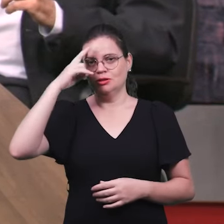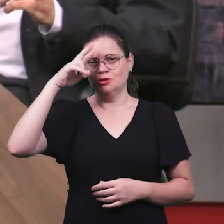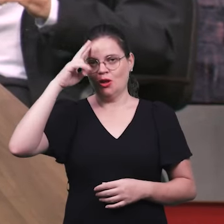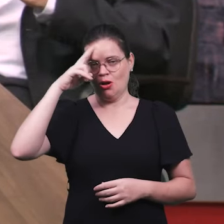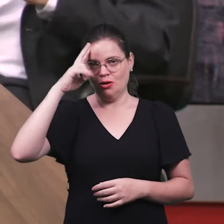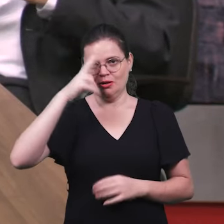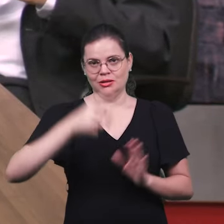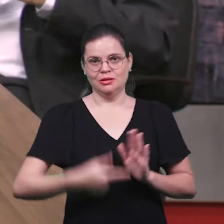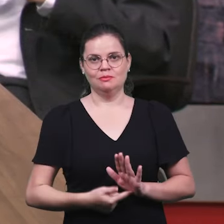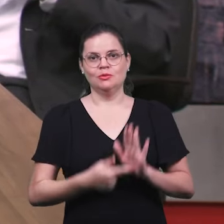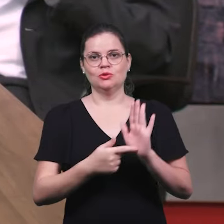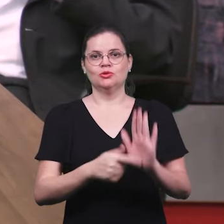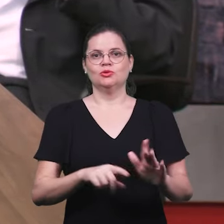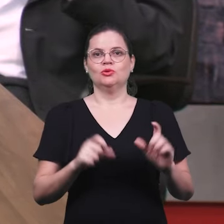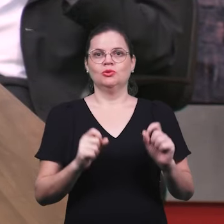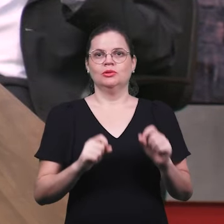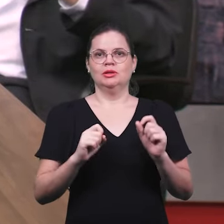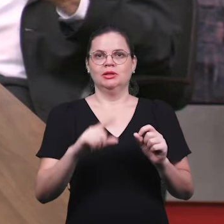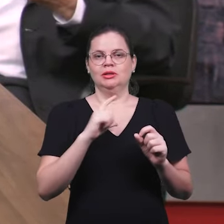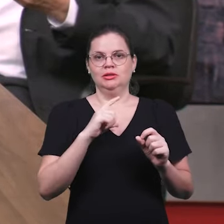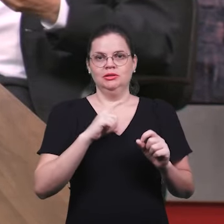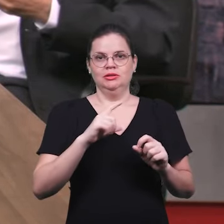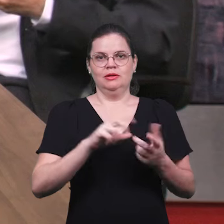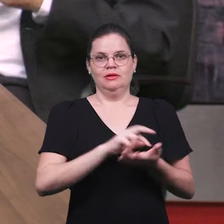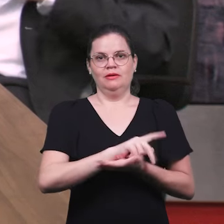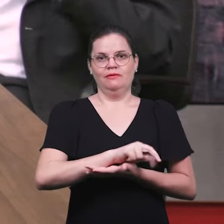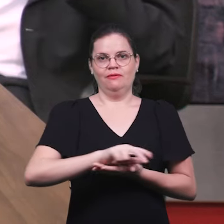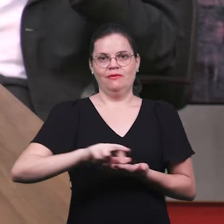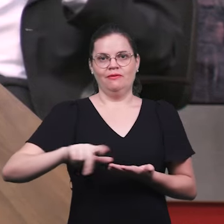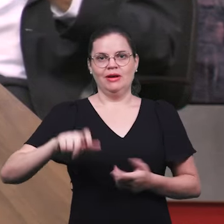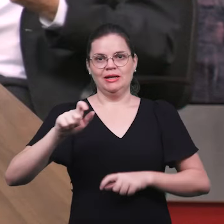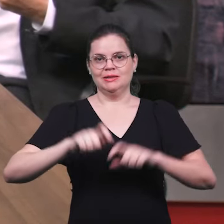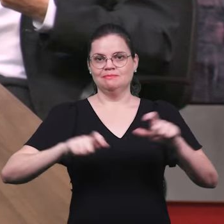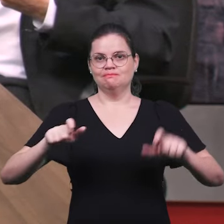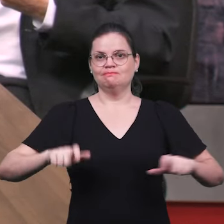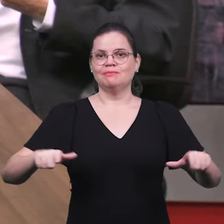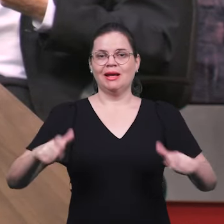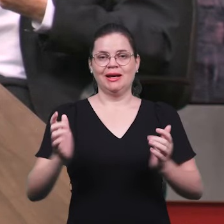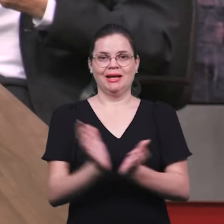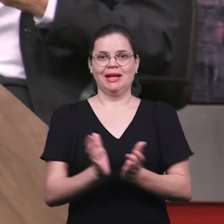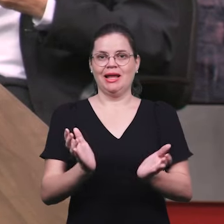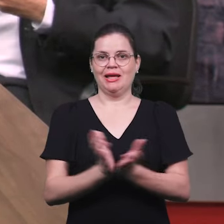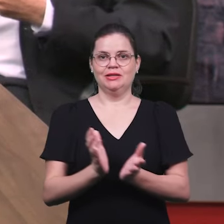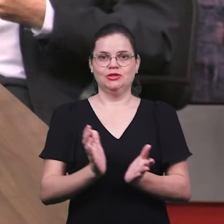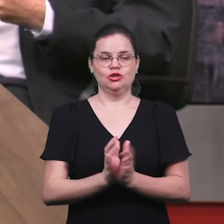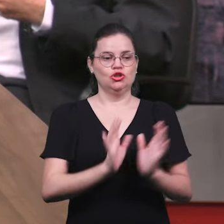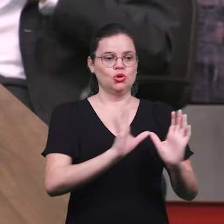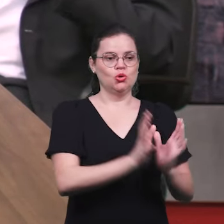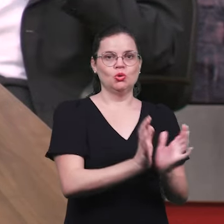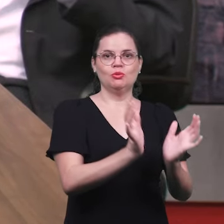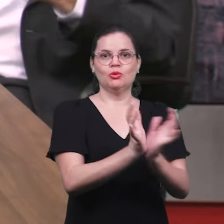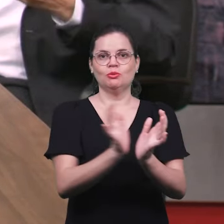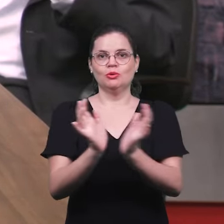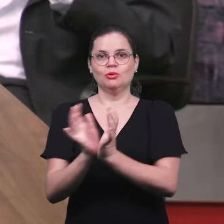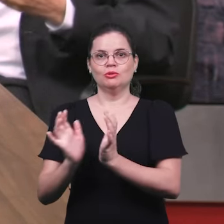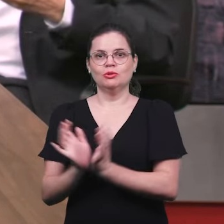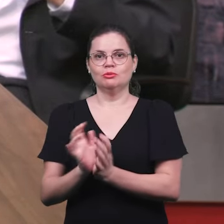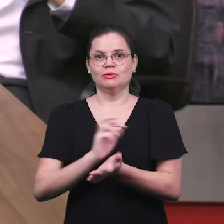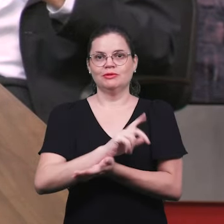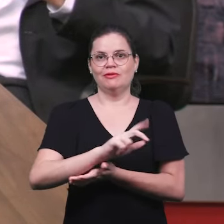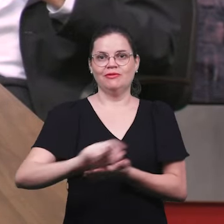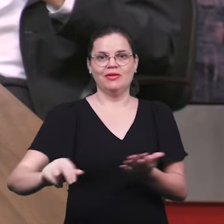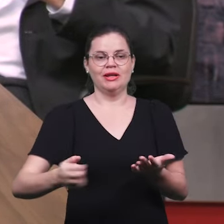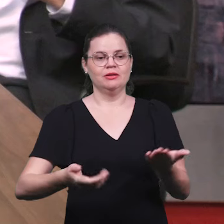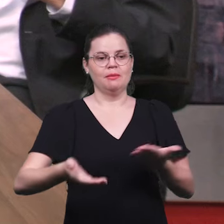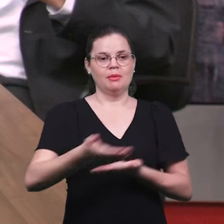citou que haviam várias pessoas, vários cristãos, que tinham boa relação com o